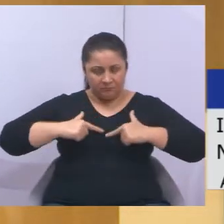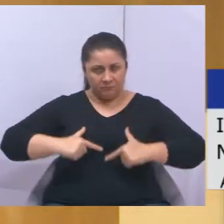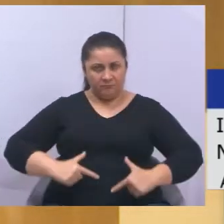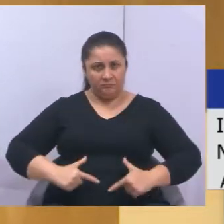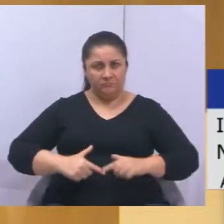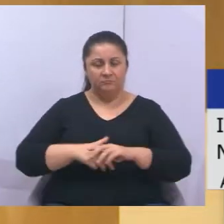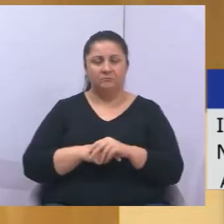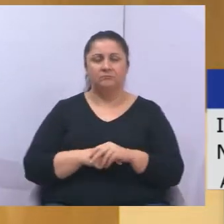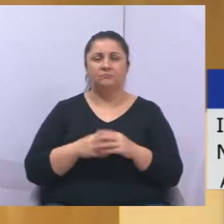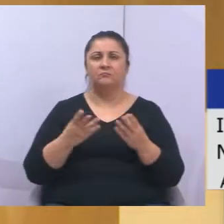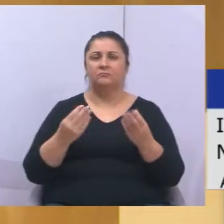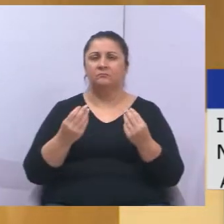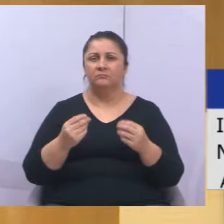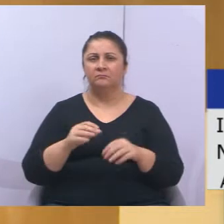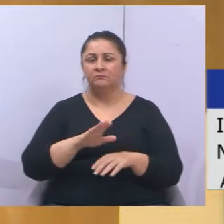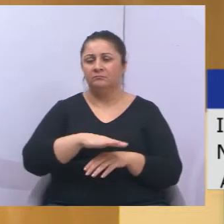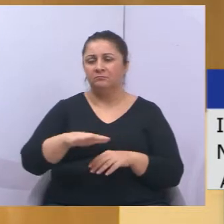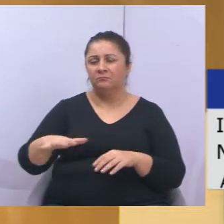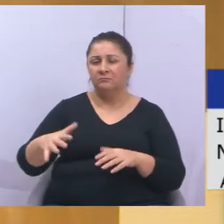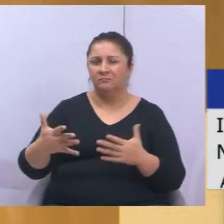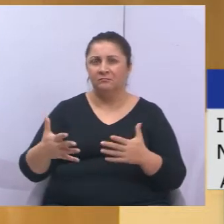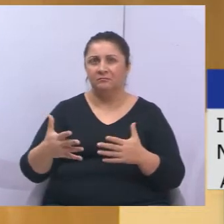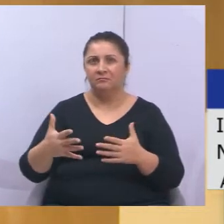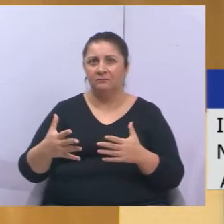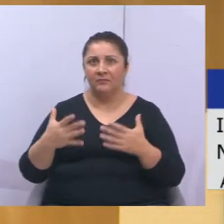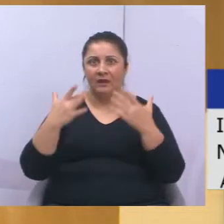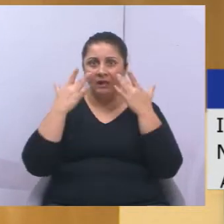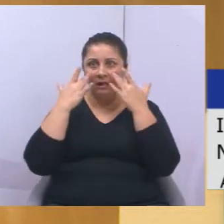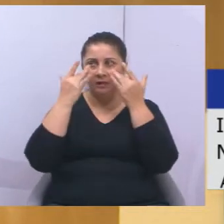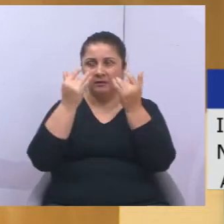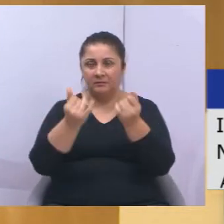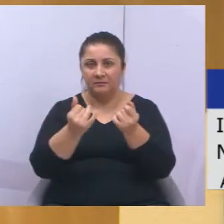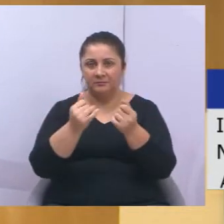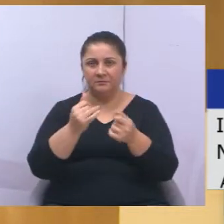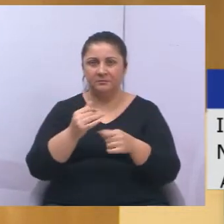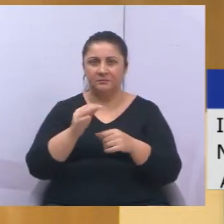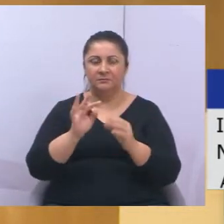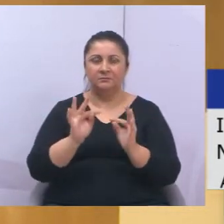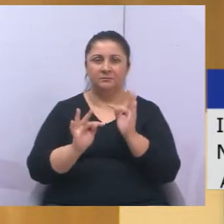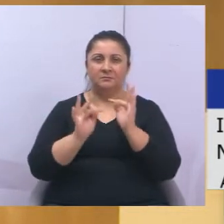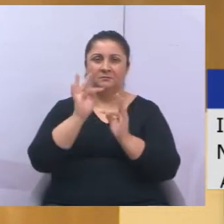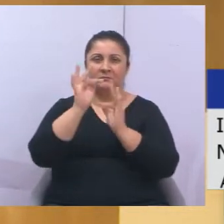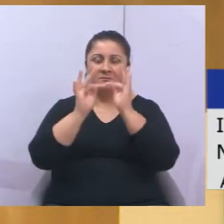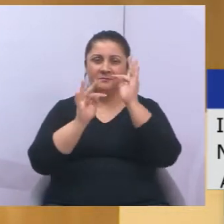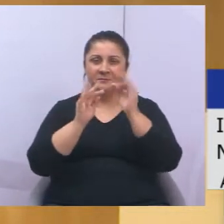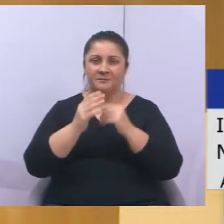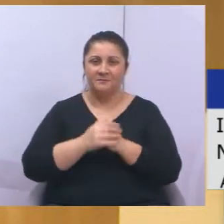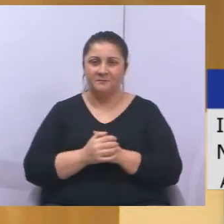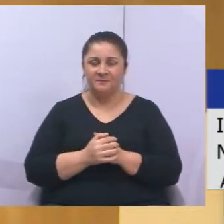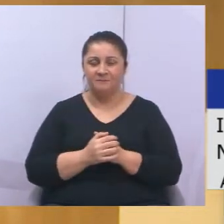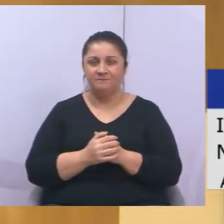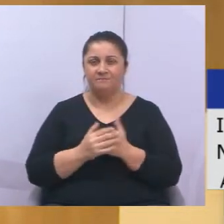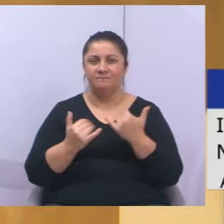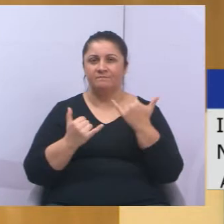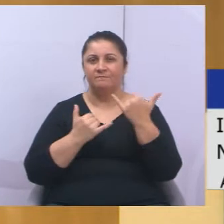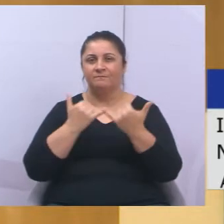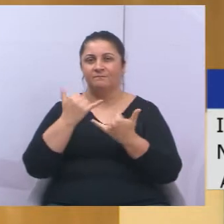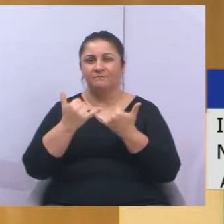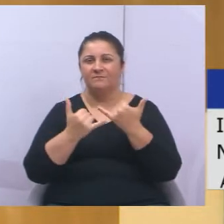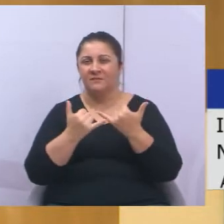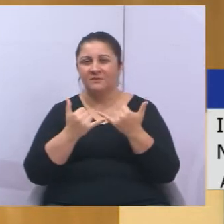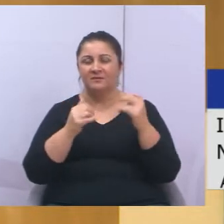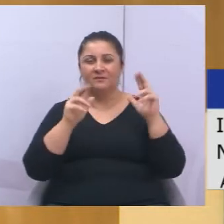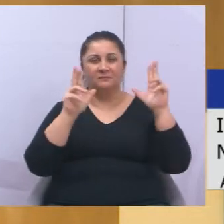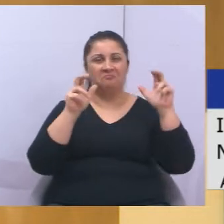hoje são escravizadas pelo sistema tecnológico, com jogos e temas que em nada